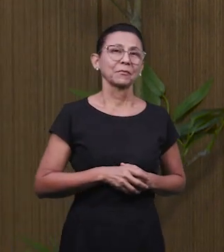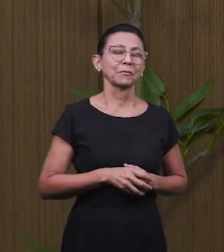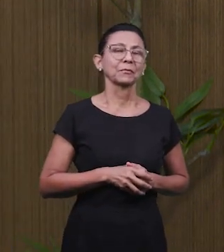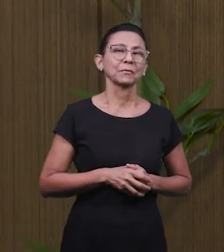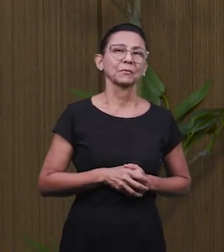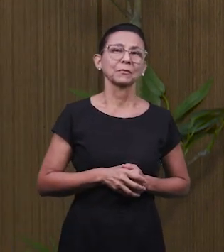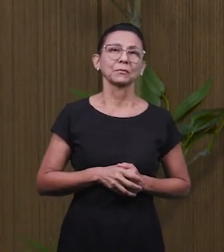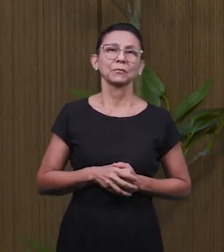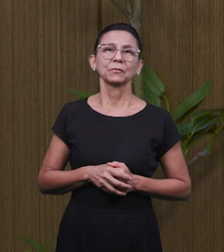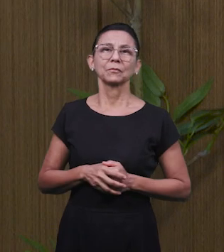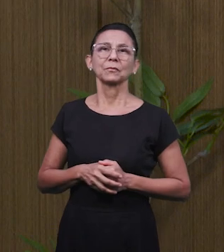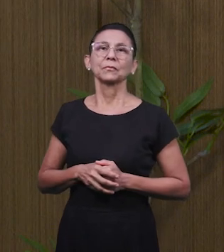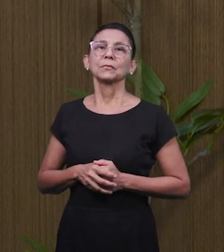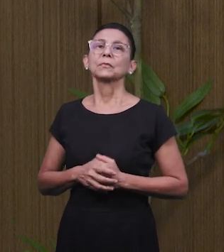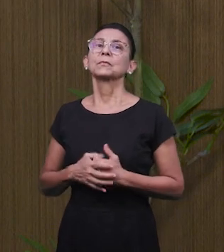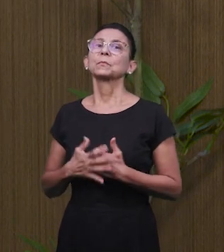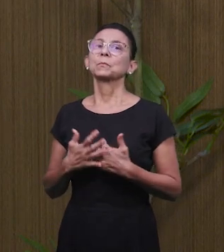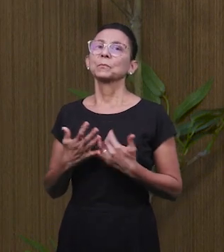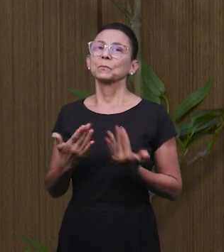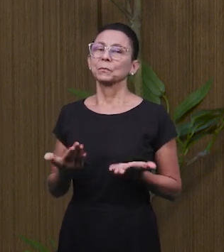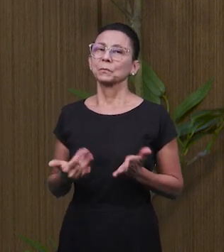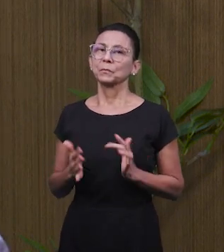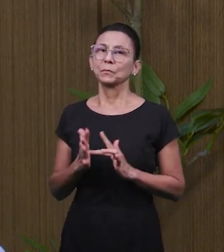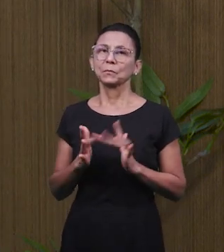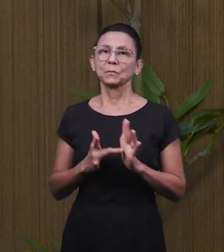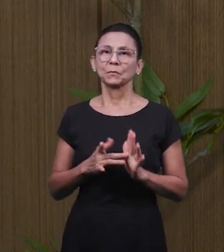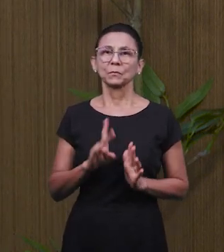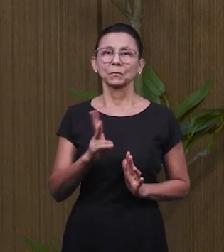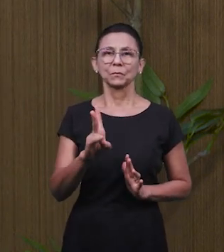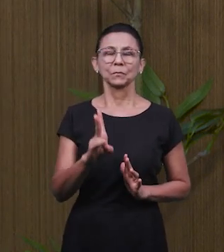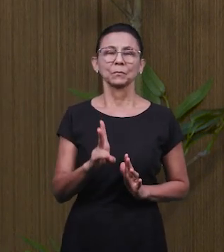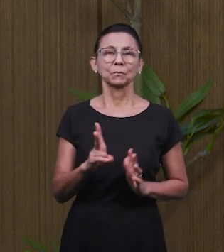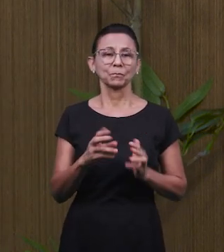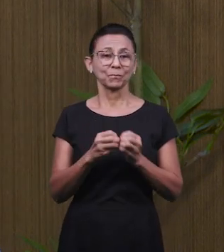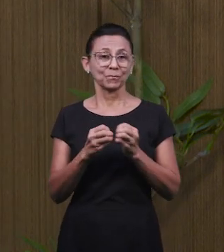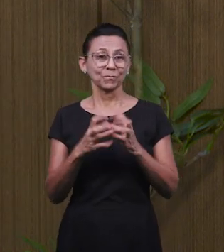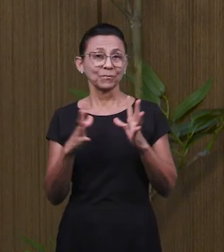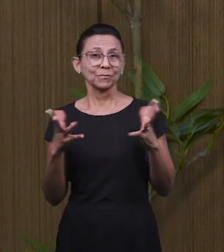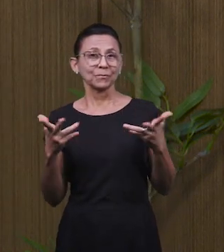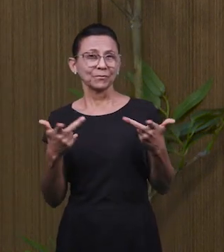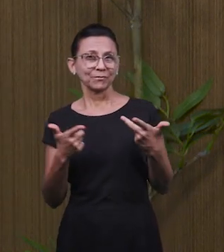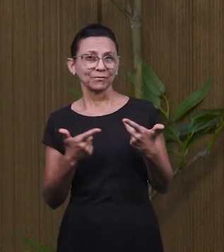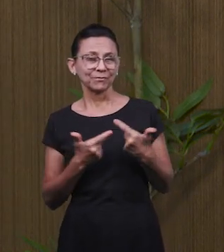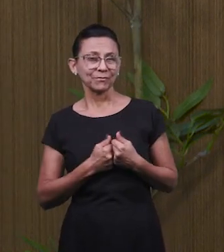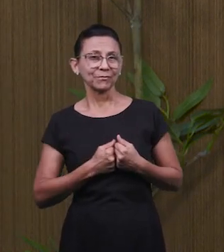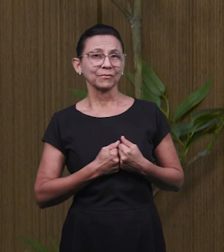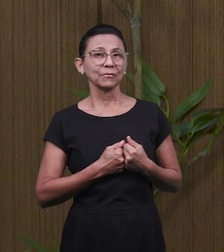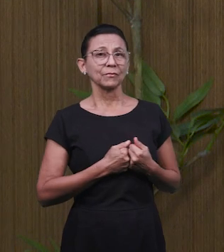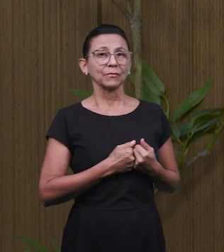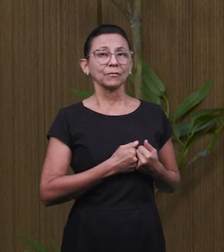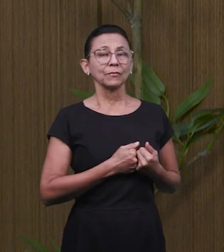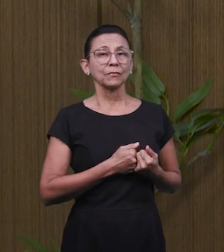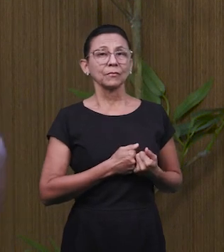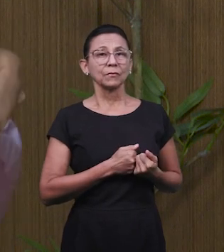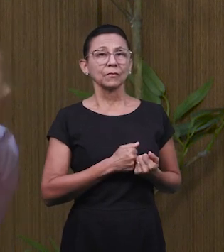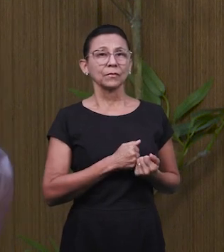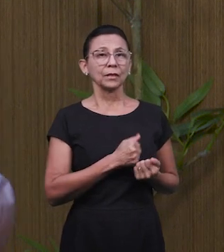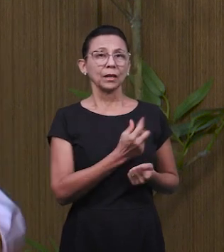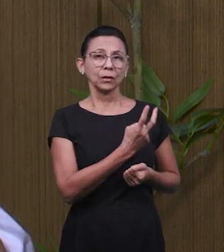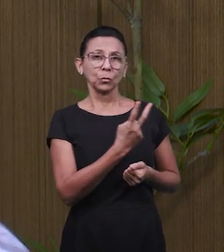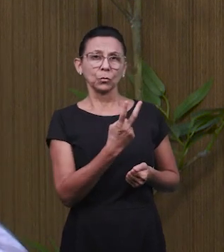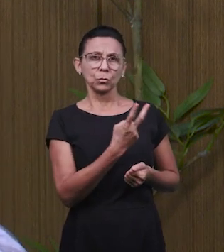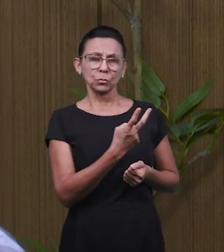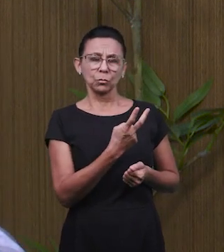maravilhosas, mas Jesus está vivo e fazendo coisas maravilhosas. E eles começaram a entender, e aí eles